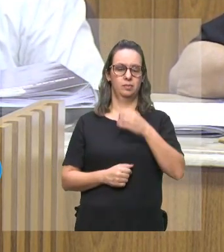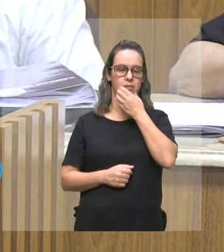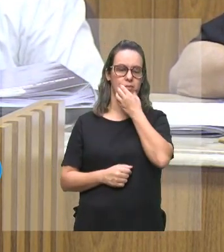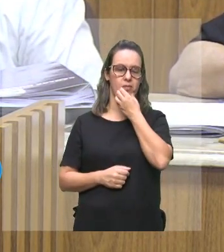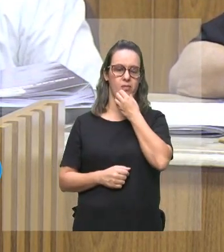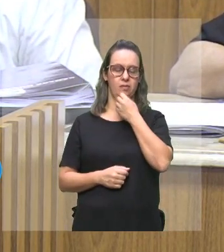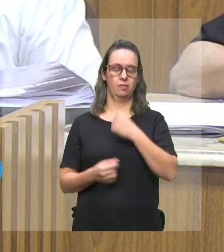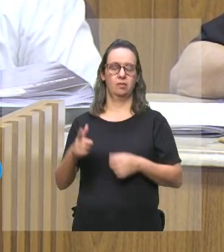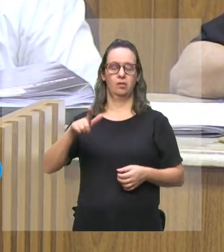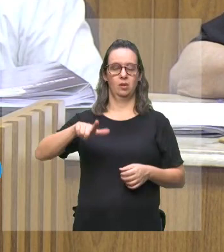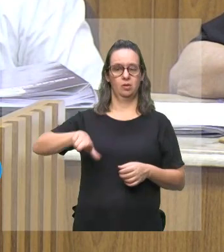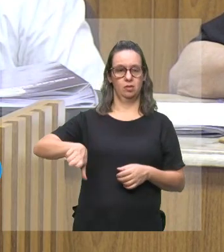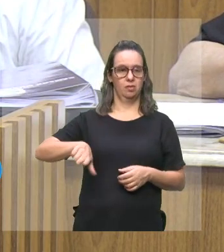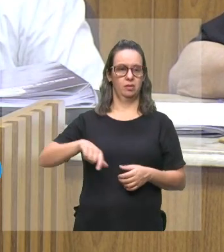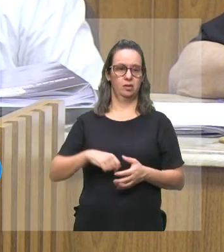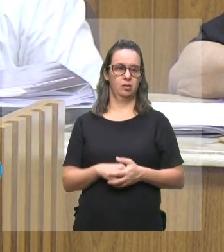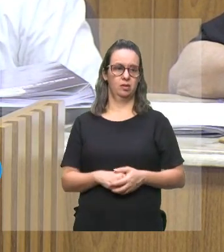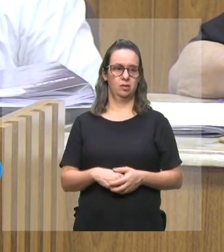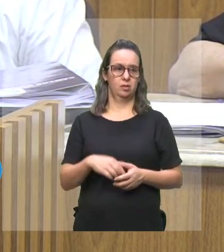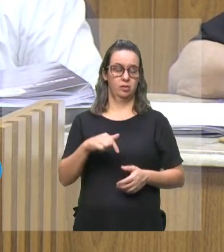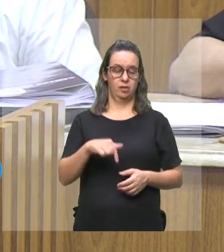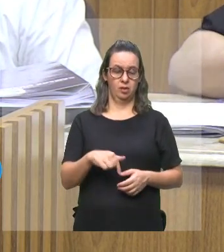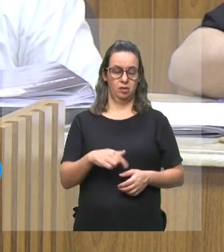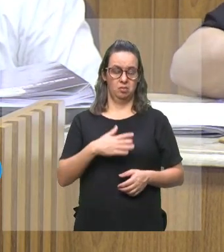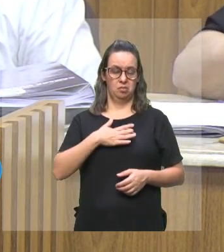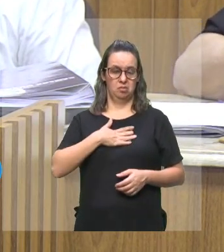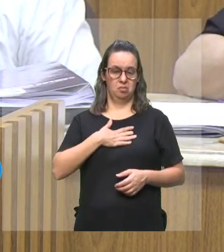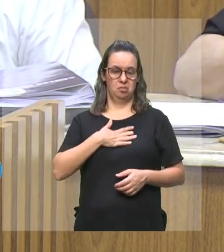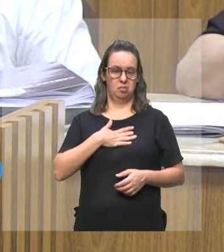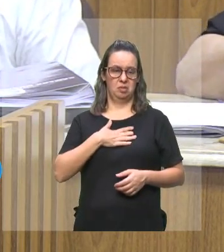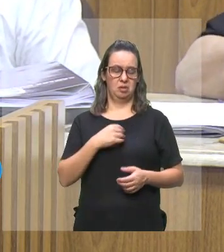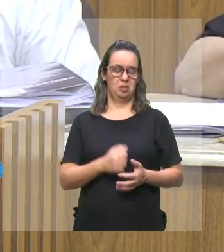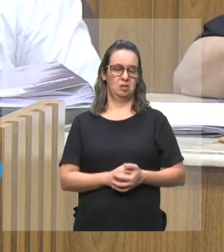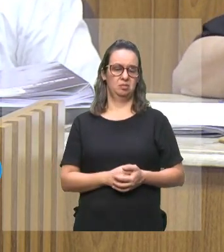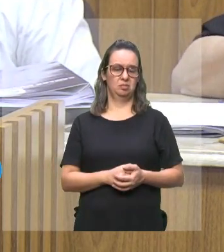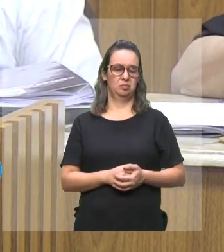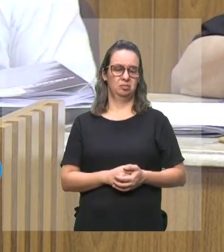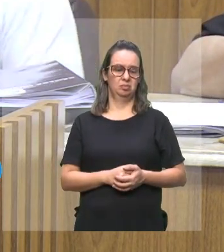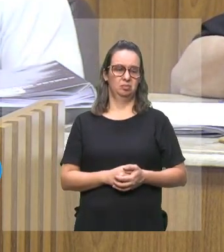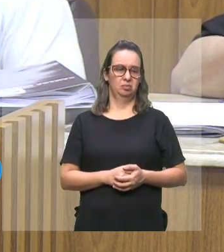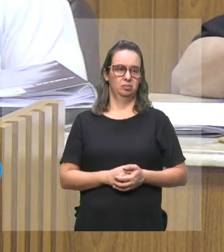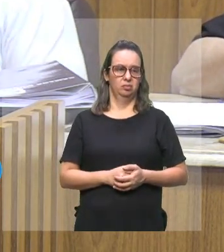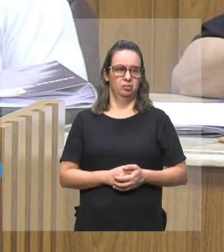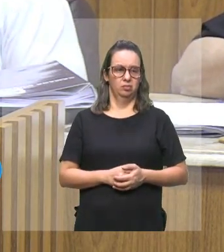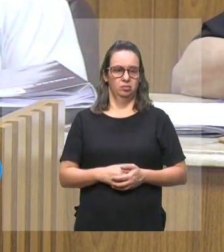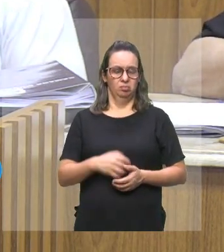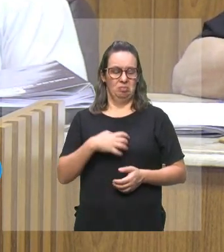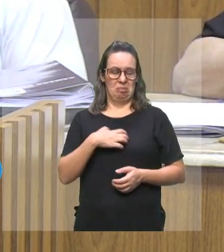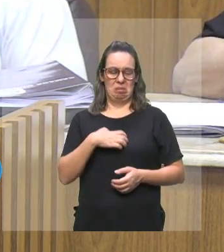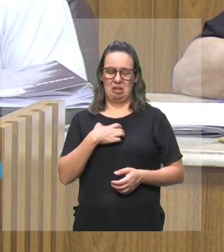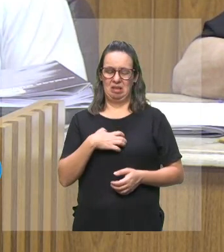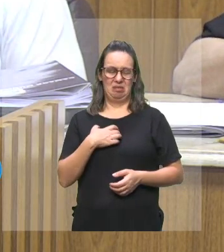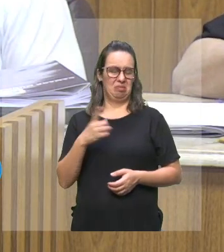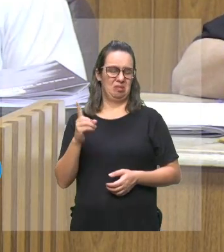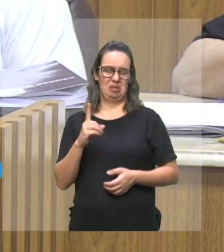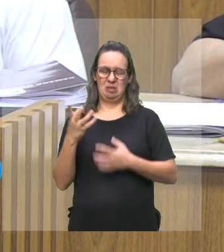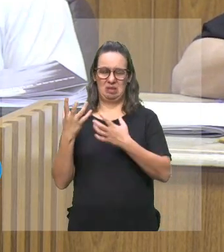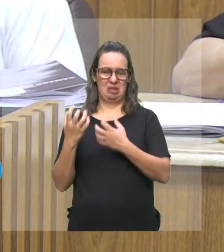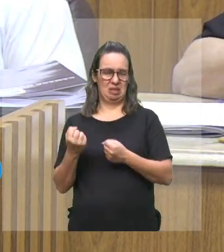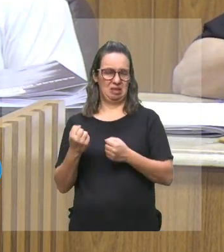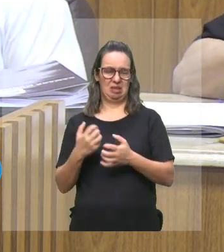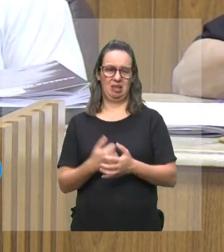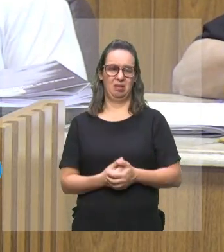Mais uma vez, expresso aqui minha indignação pela falta de respeito com esta Câmara Municipal.